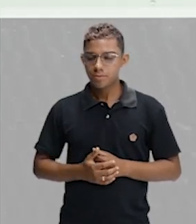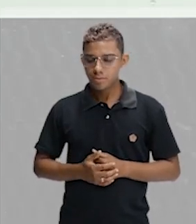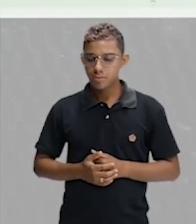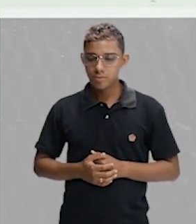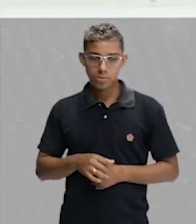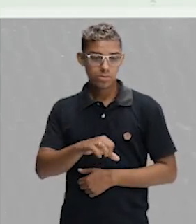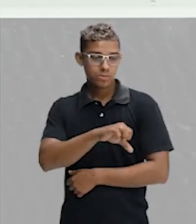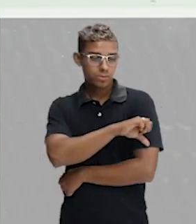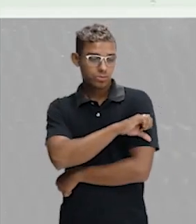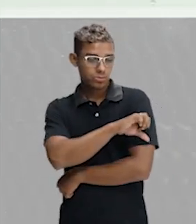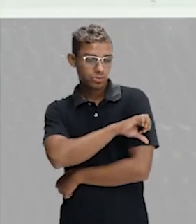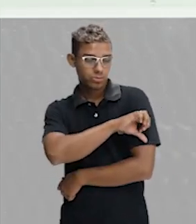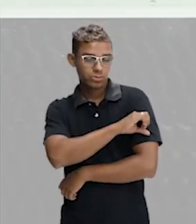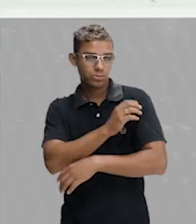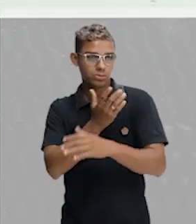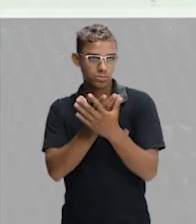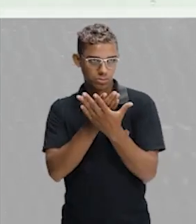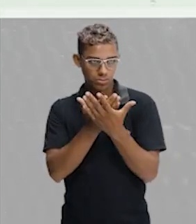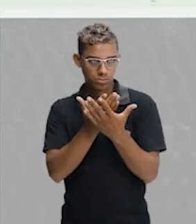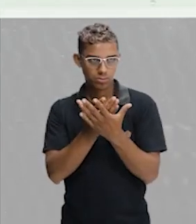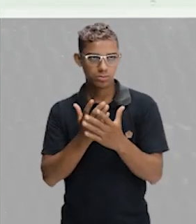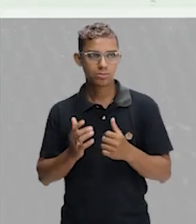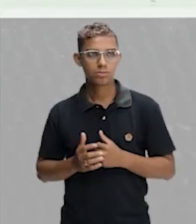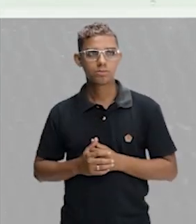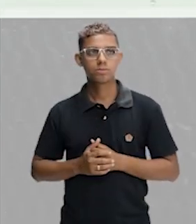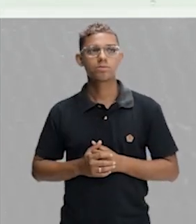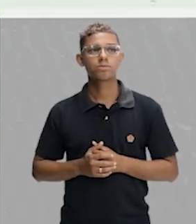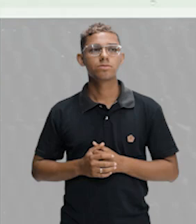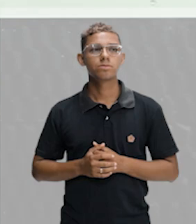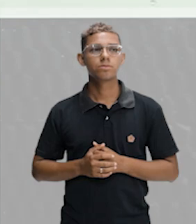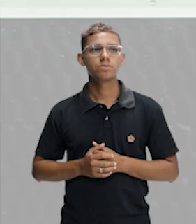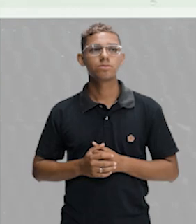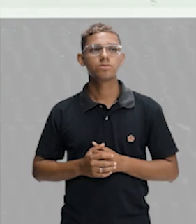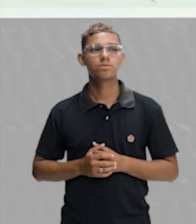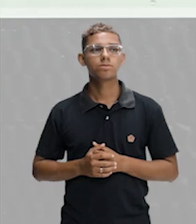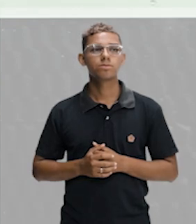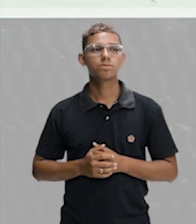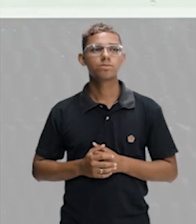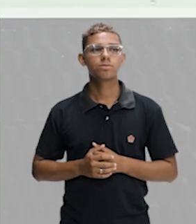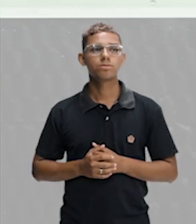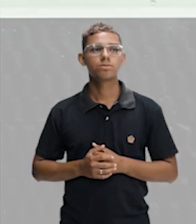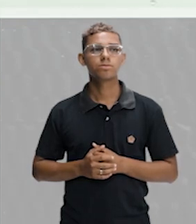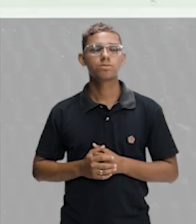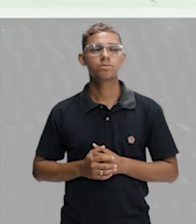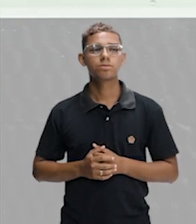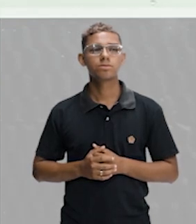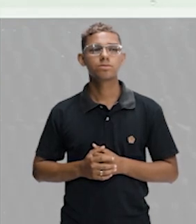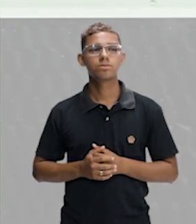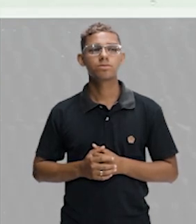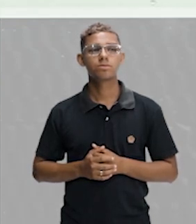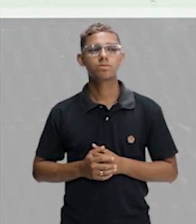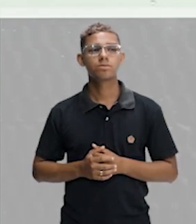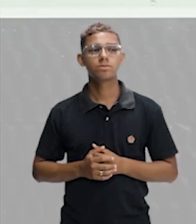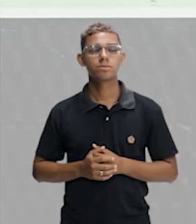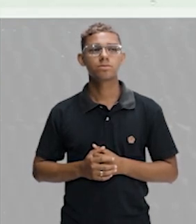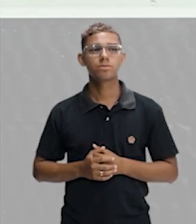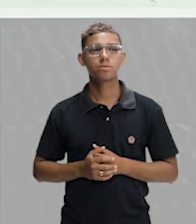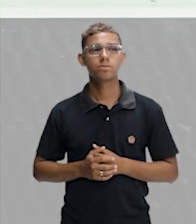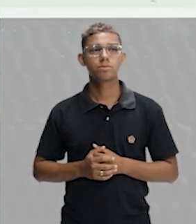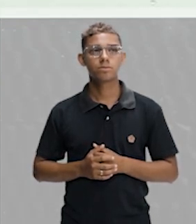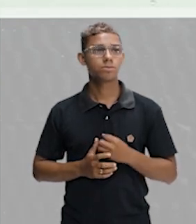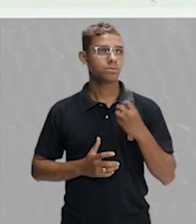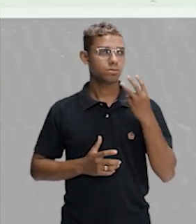trigonometria então a tangente de 30 reais de 3 sobre 3 Então esse com a eficiente angular ele vale